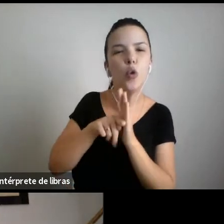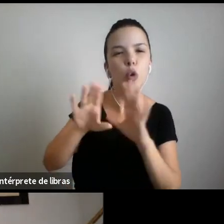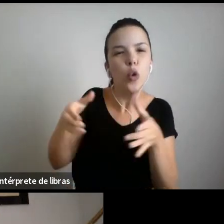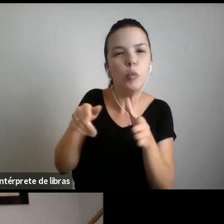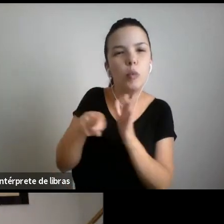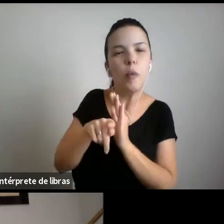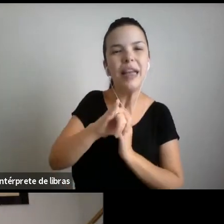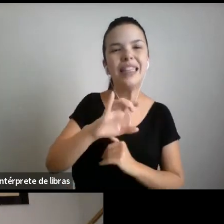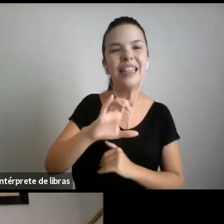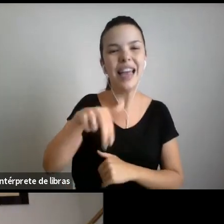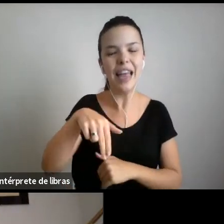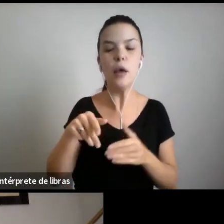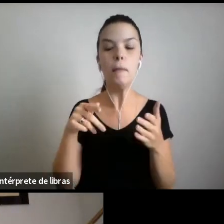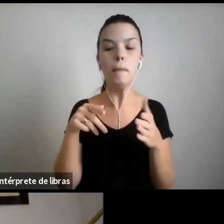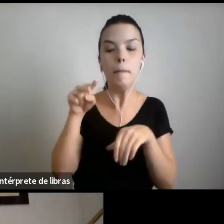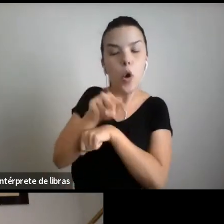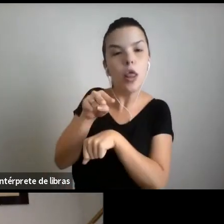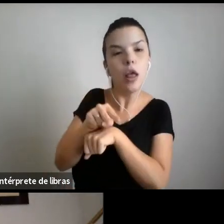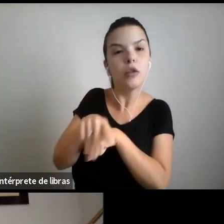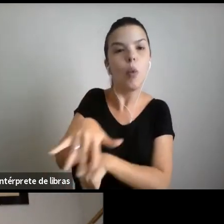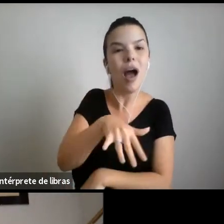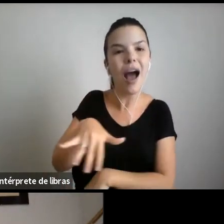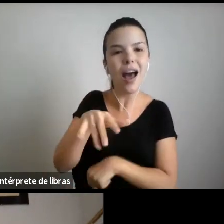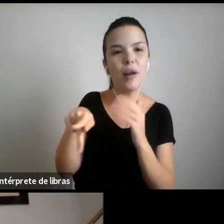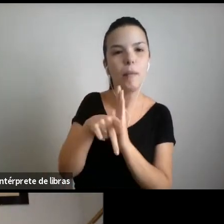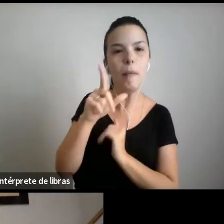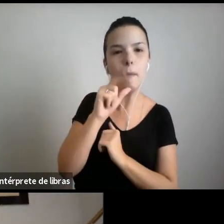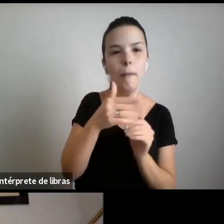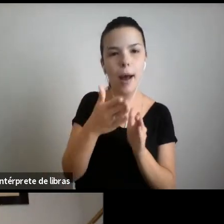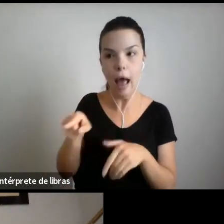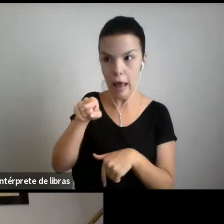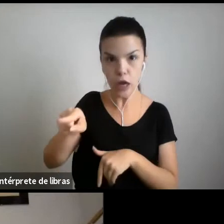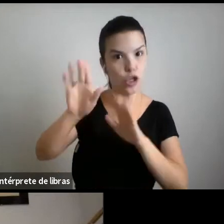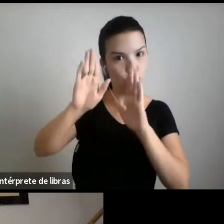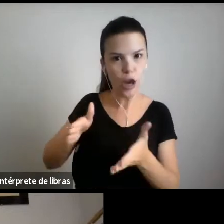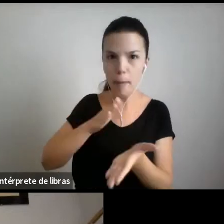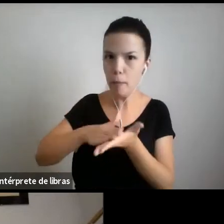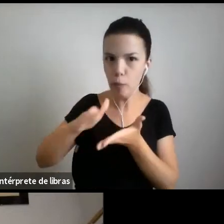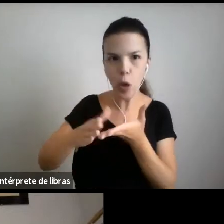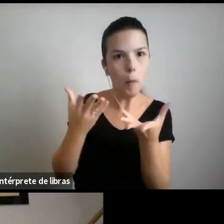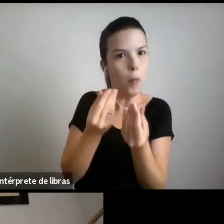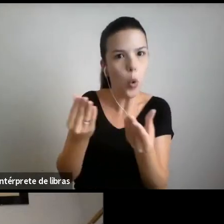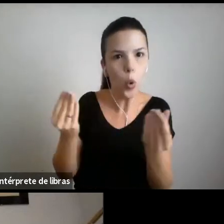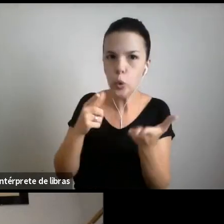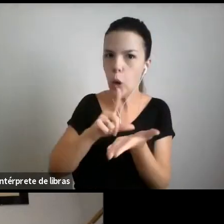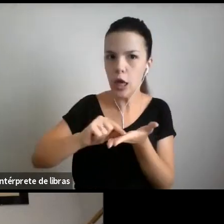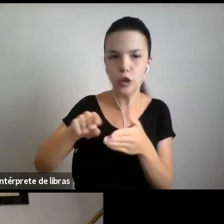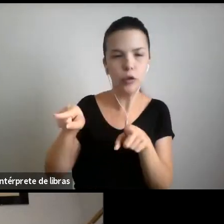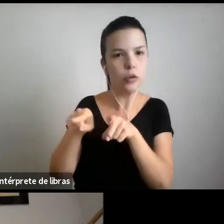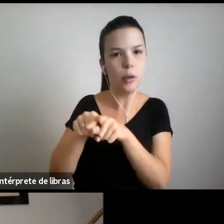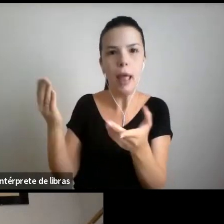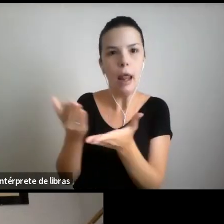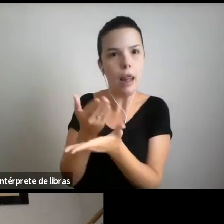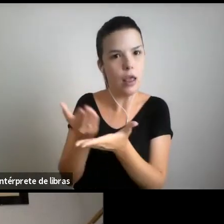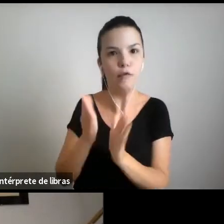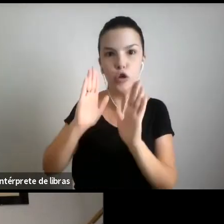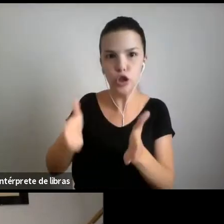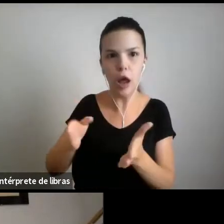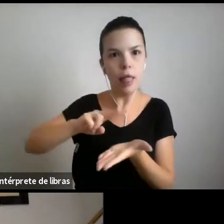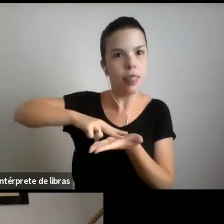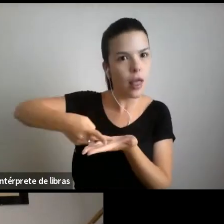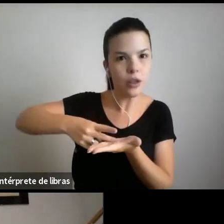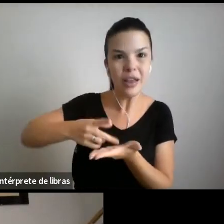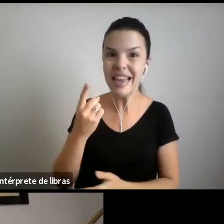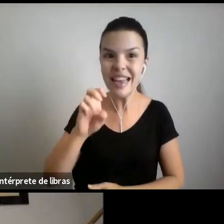de mais de 40 artigos científicos e 25 livros. Seus trabalhos foram traduzidos para 15 línguas em